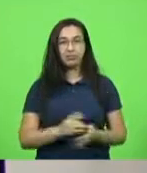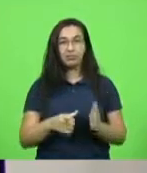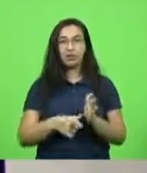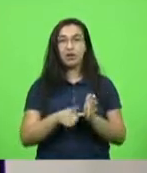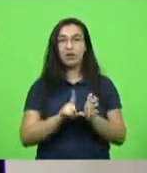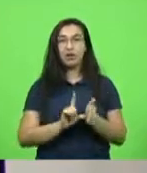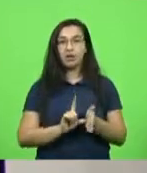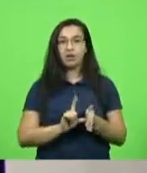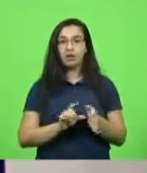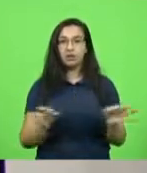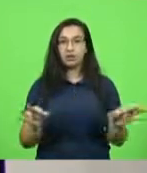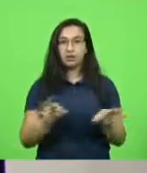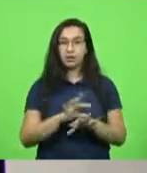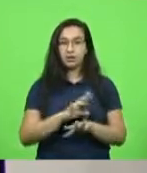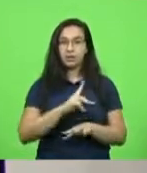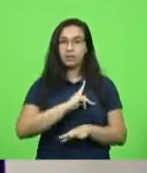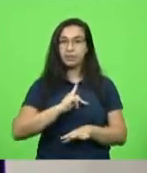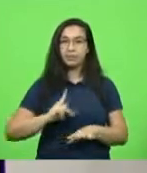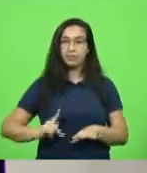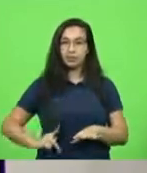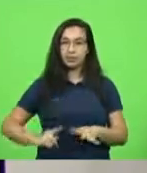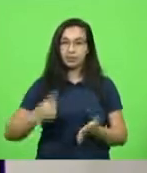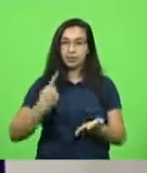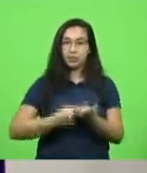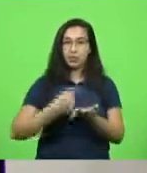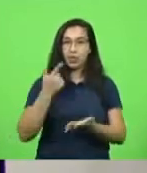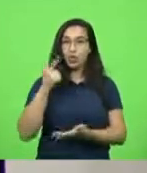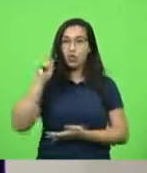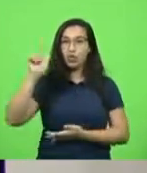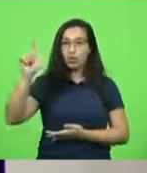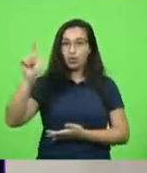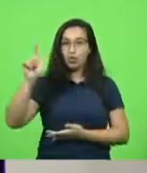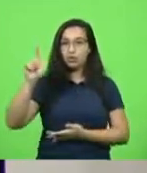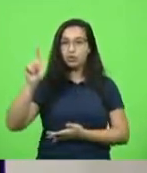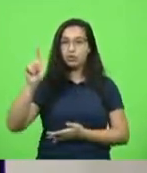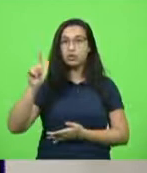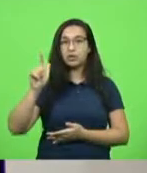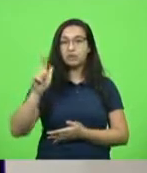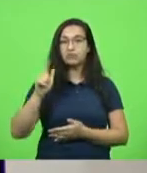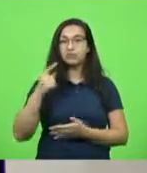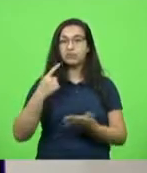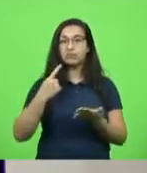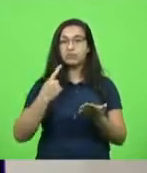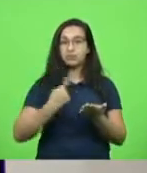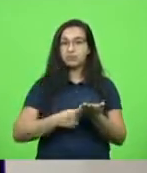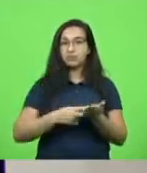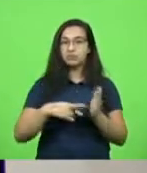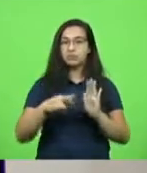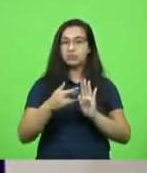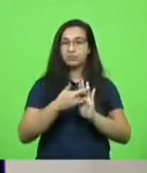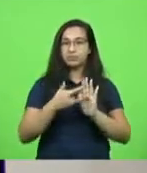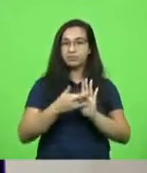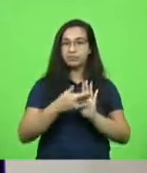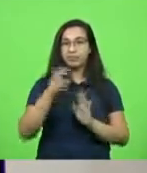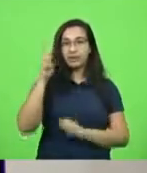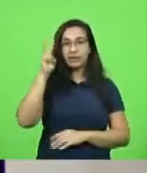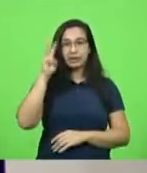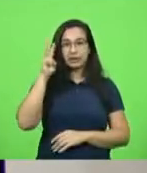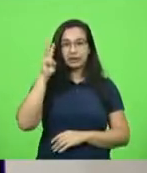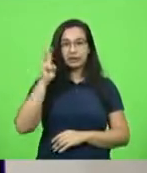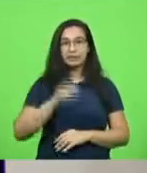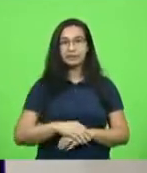o senhor presidente antes de encerrar a sessão com vou com outra ordinária para terça-feira no horário regimental